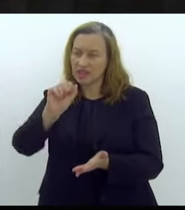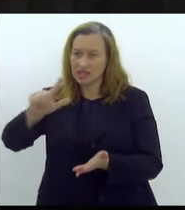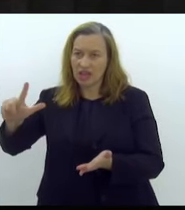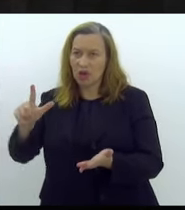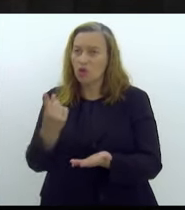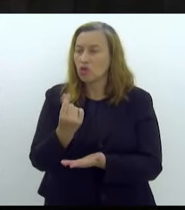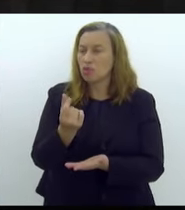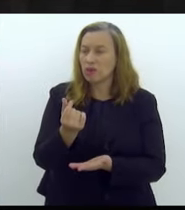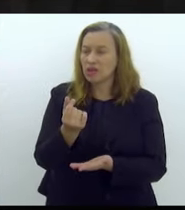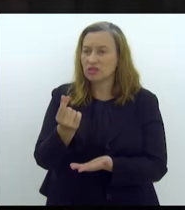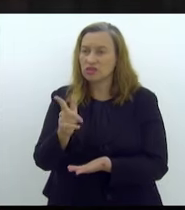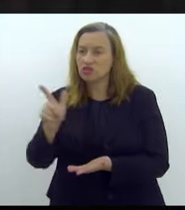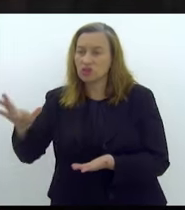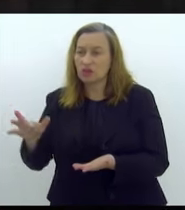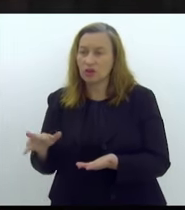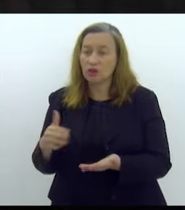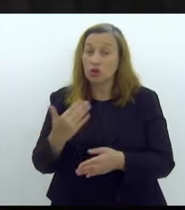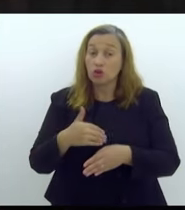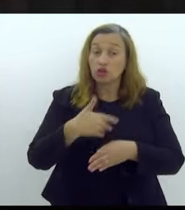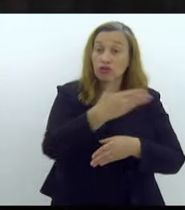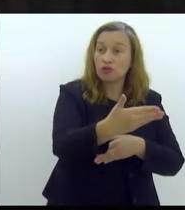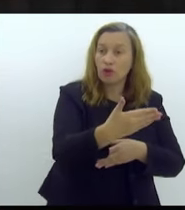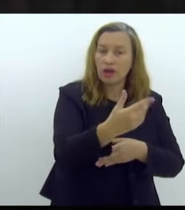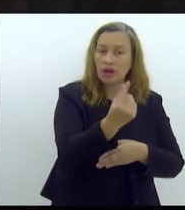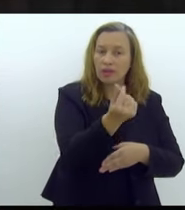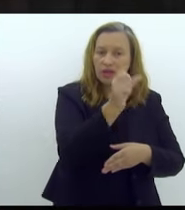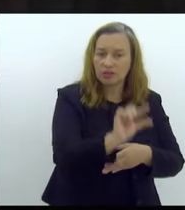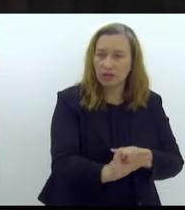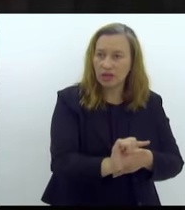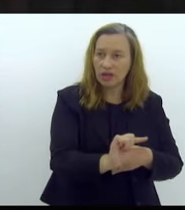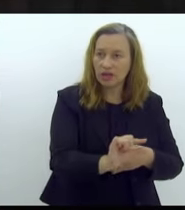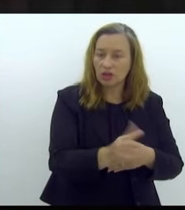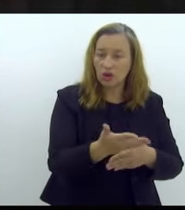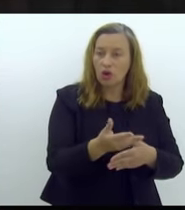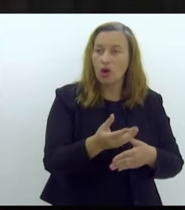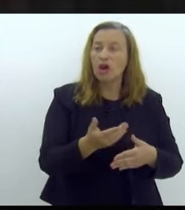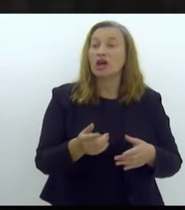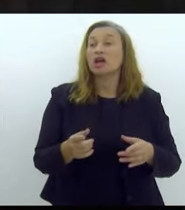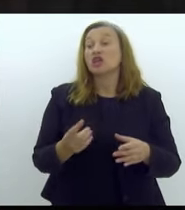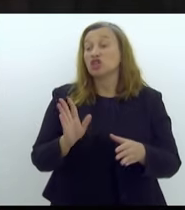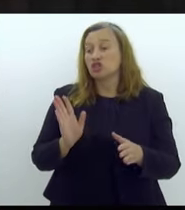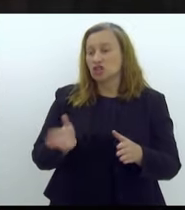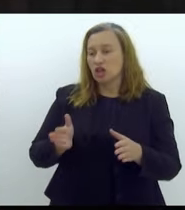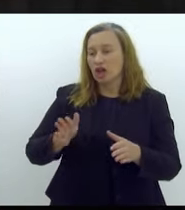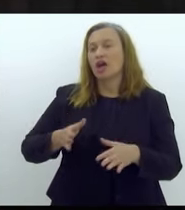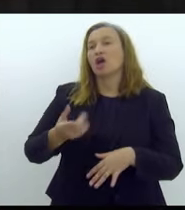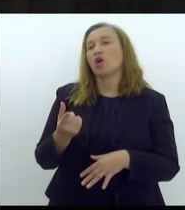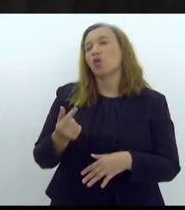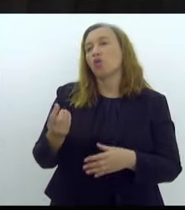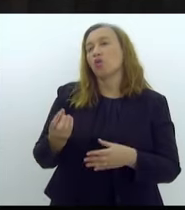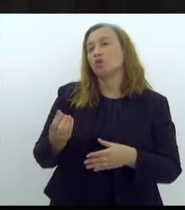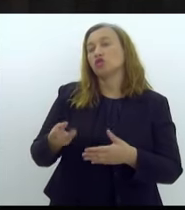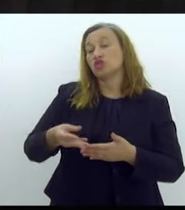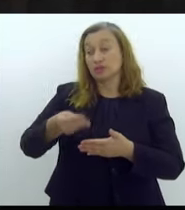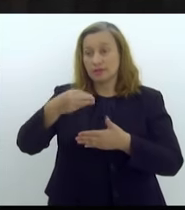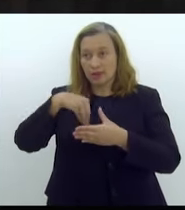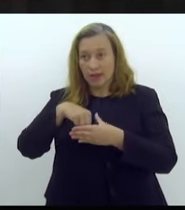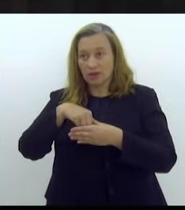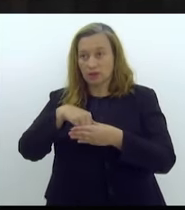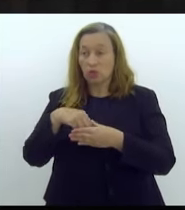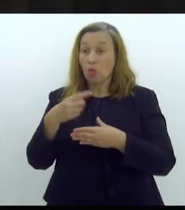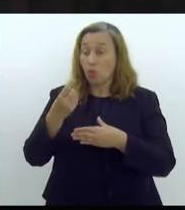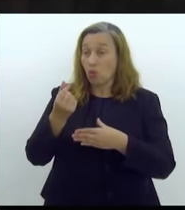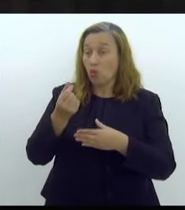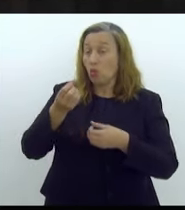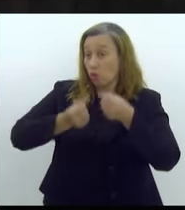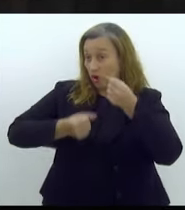o de fora mais barato com o de dentro? Isso é uma outra impossibilidade e uma inconstitucionalidade gritante.